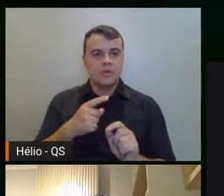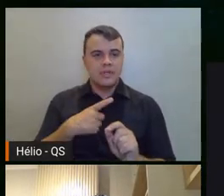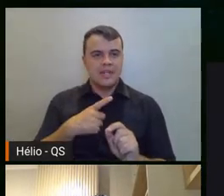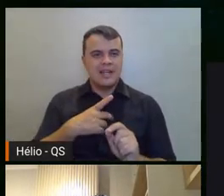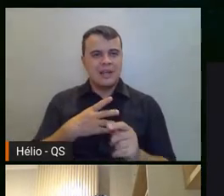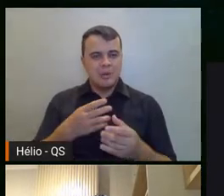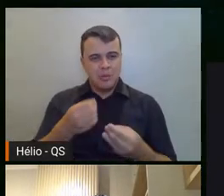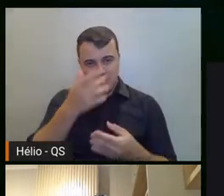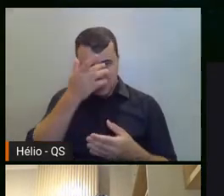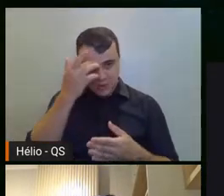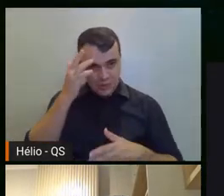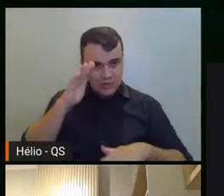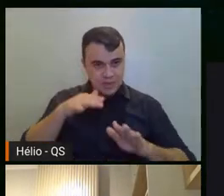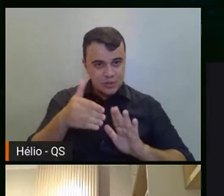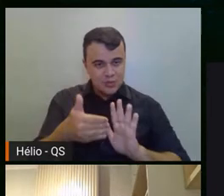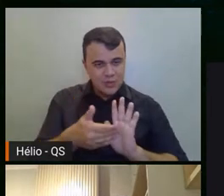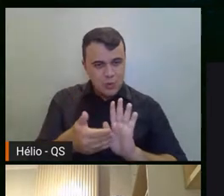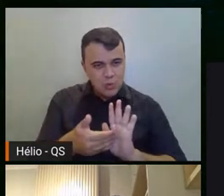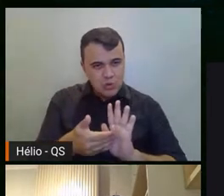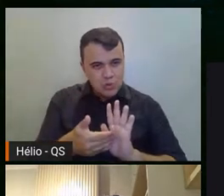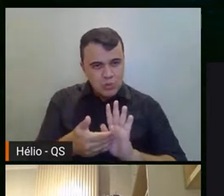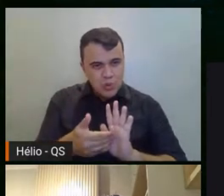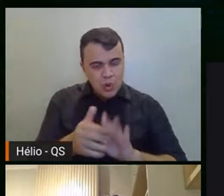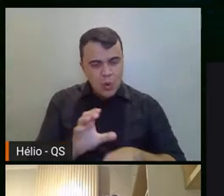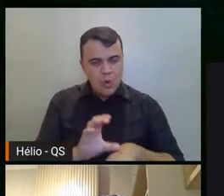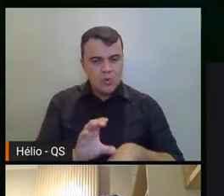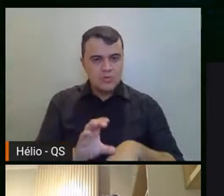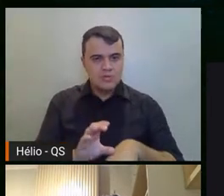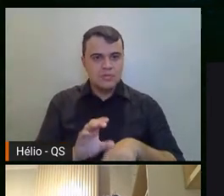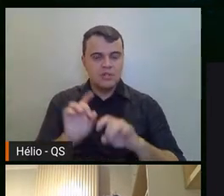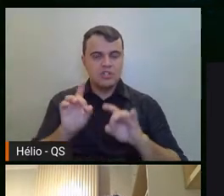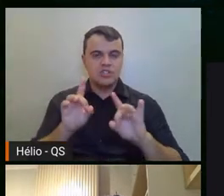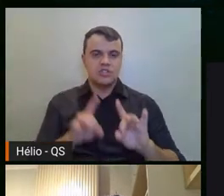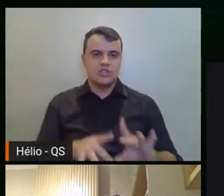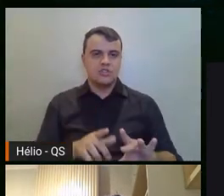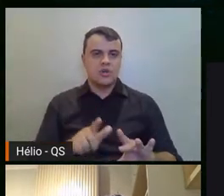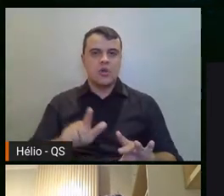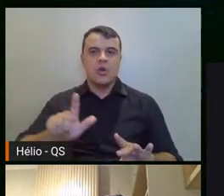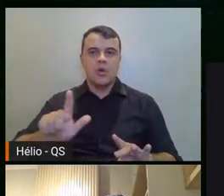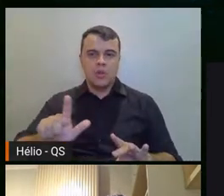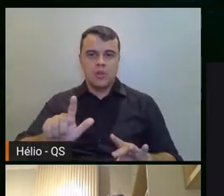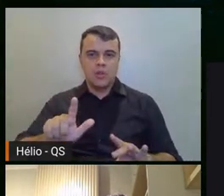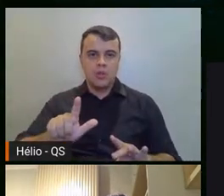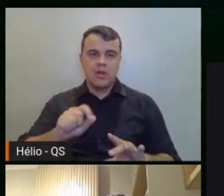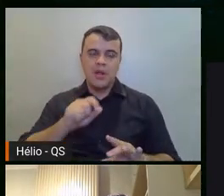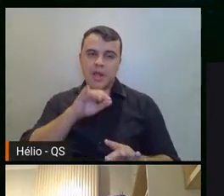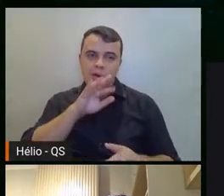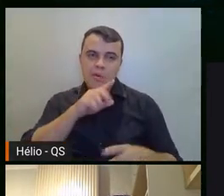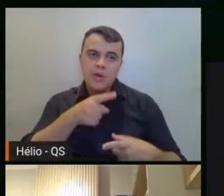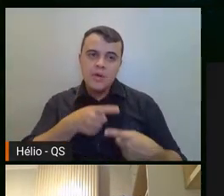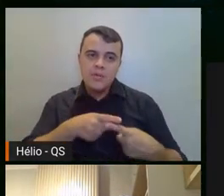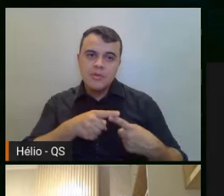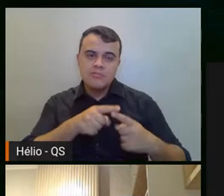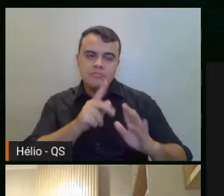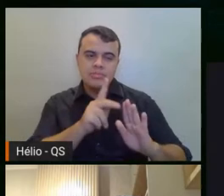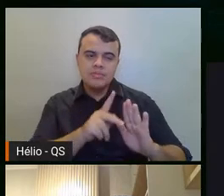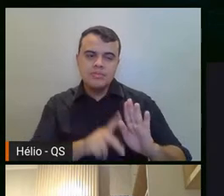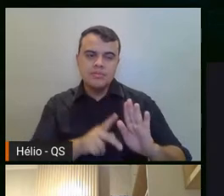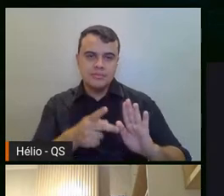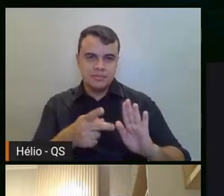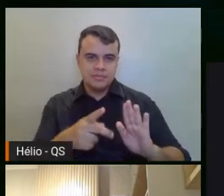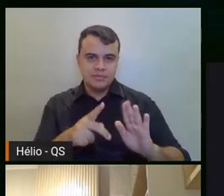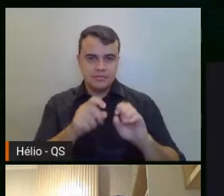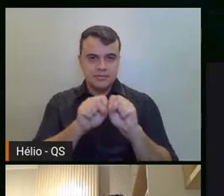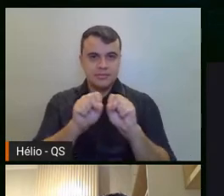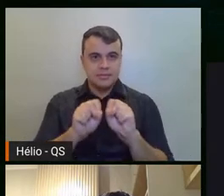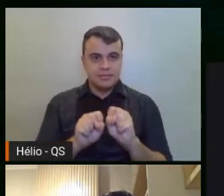muita gente que às vezes chega no último módulo do bootcamp e acaba desistindo e indo para outro só que isso é ruim para o ranque de vocês dentro da